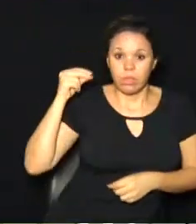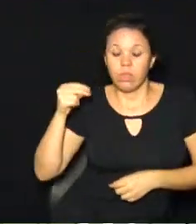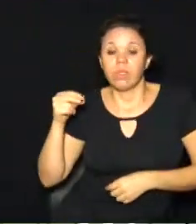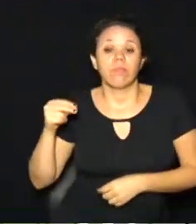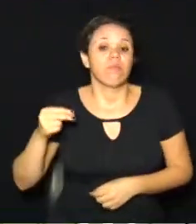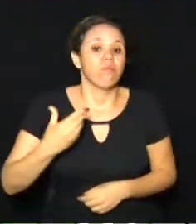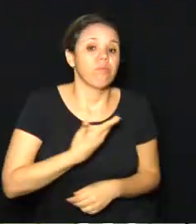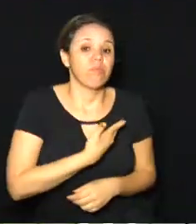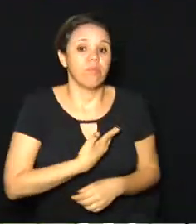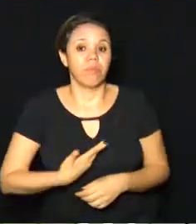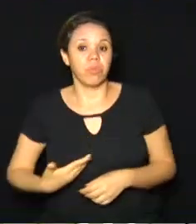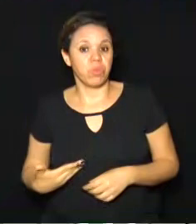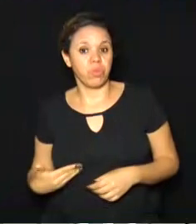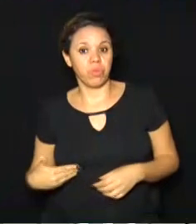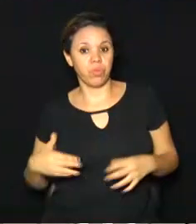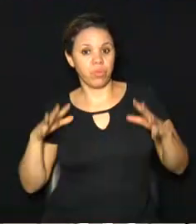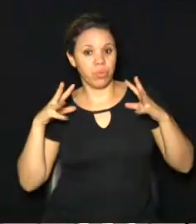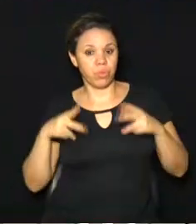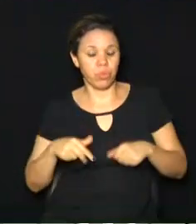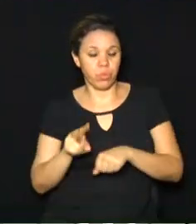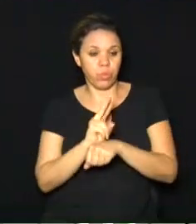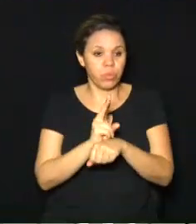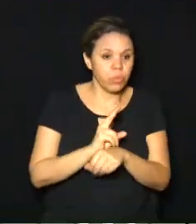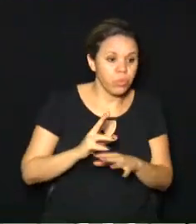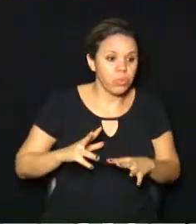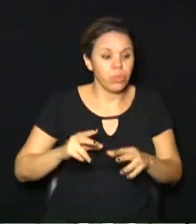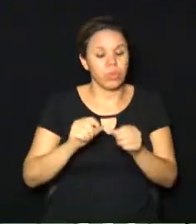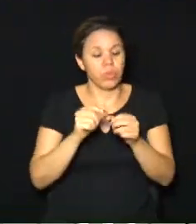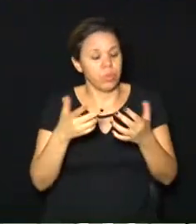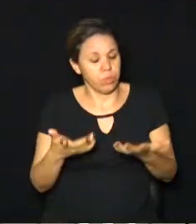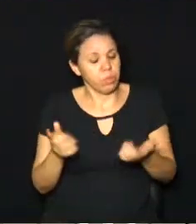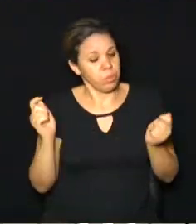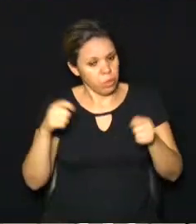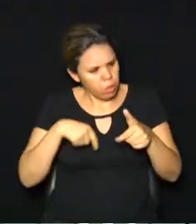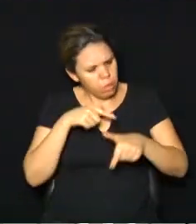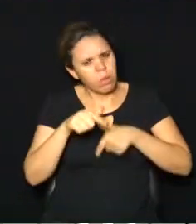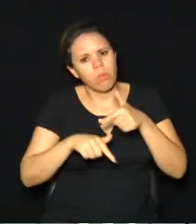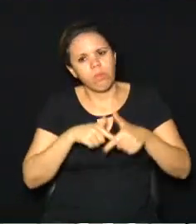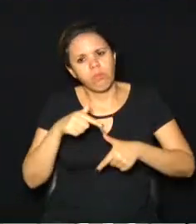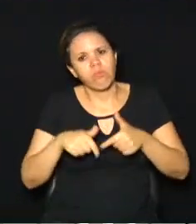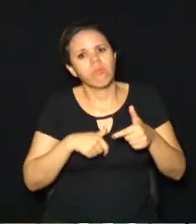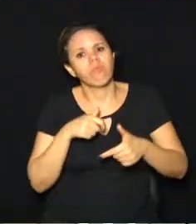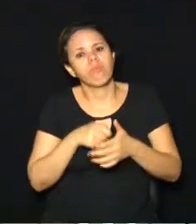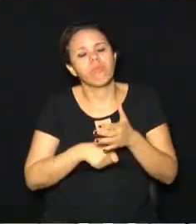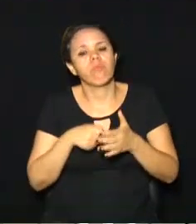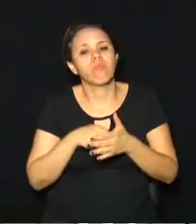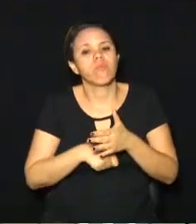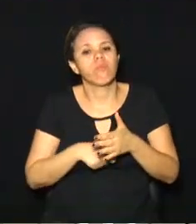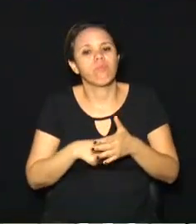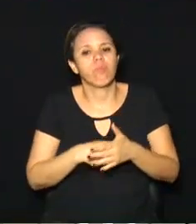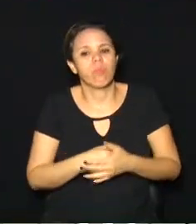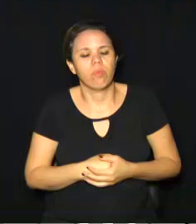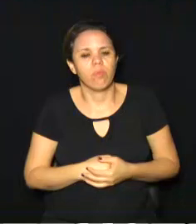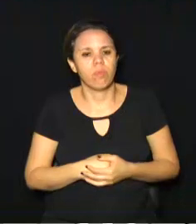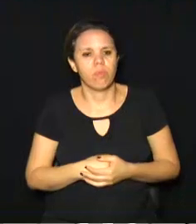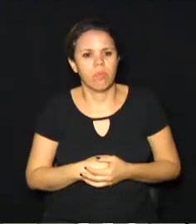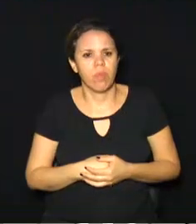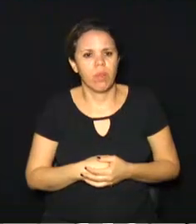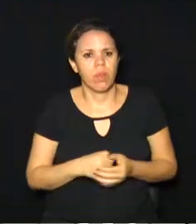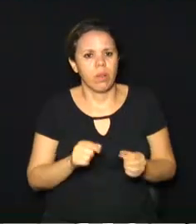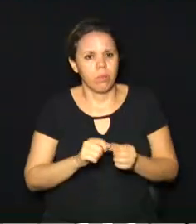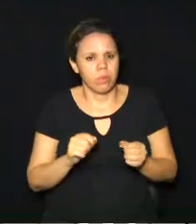autoridades sanitárias possam trabalhar com bastante eficiência